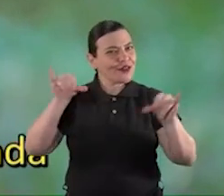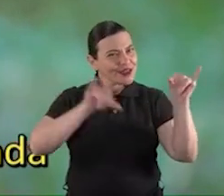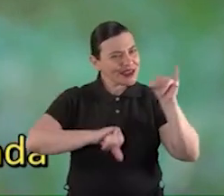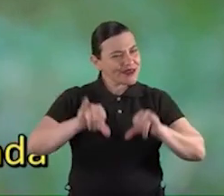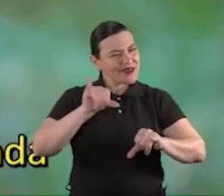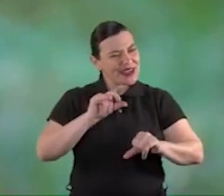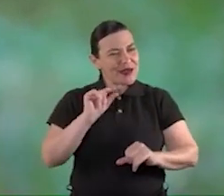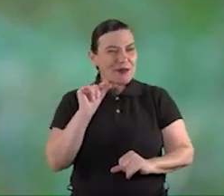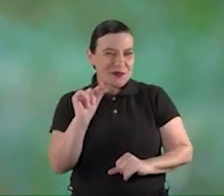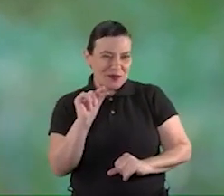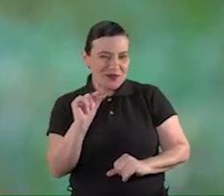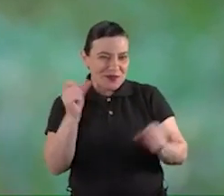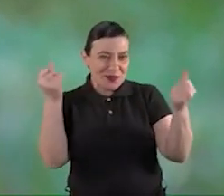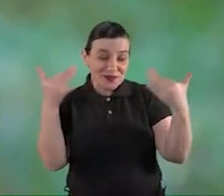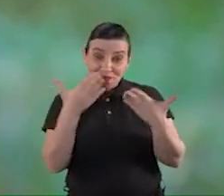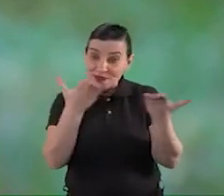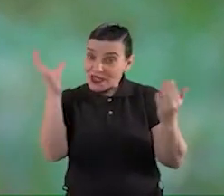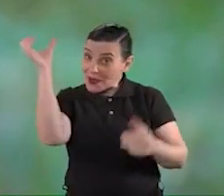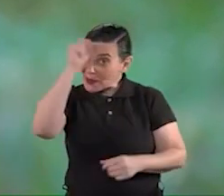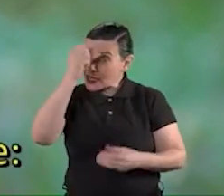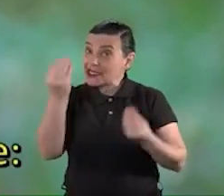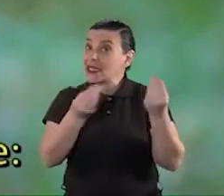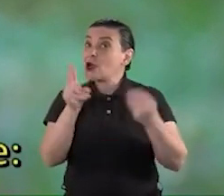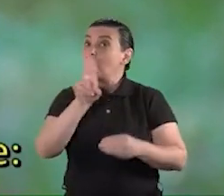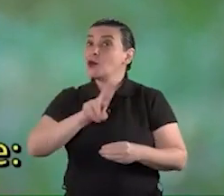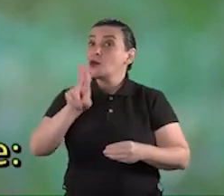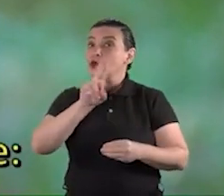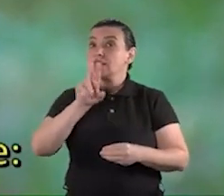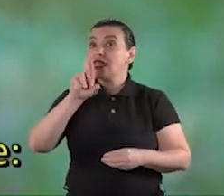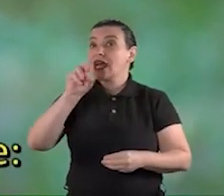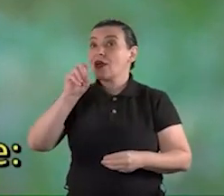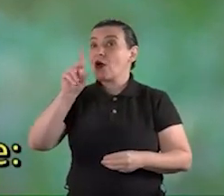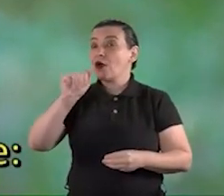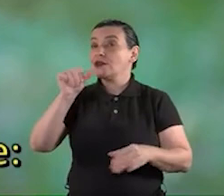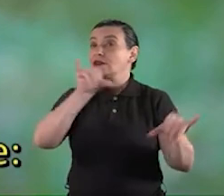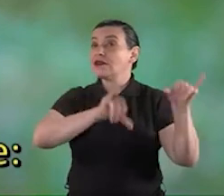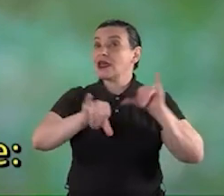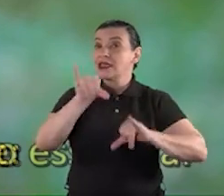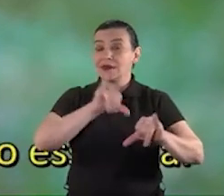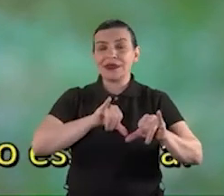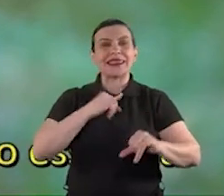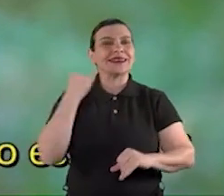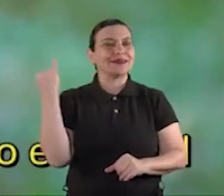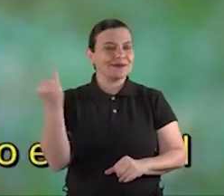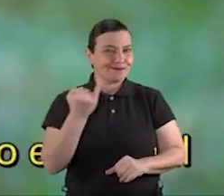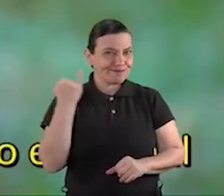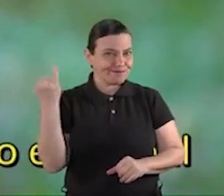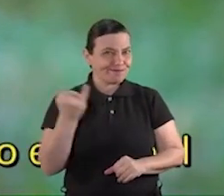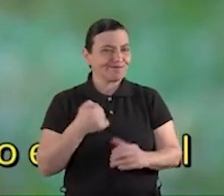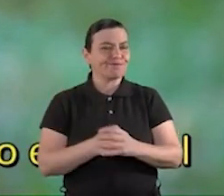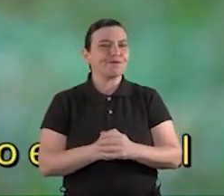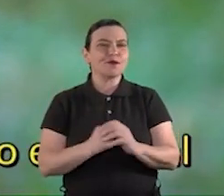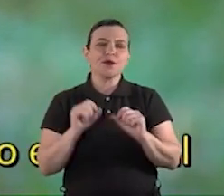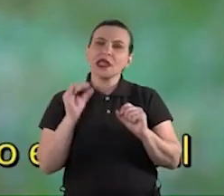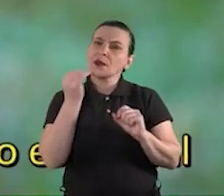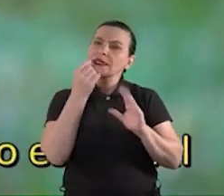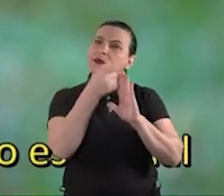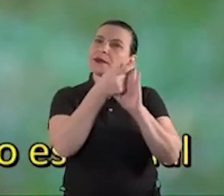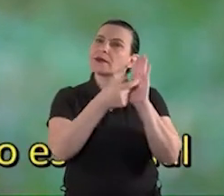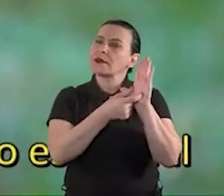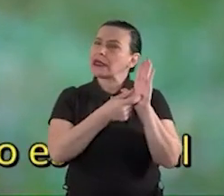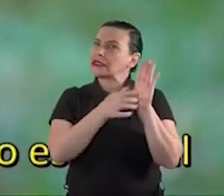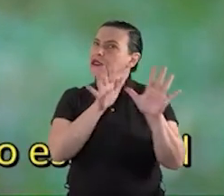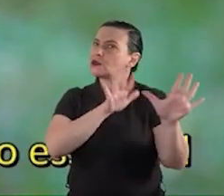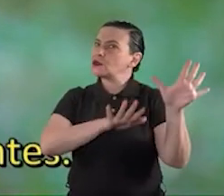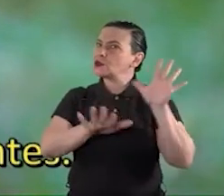em química só um pouco mas quero que você aprenda como usar a roda química é por esse motivo que é tão importante o categorizamos